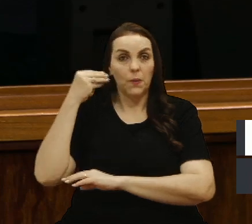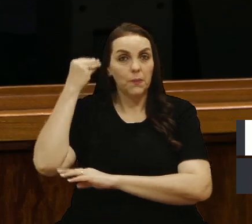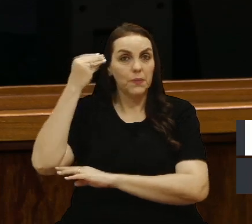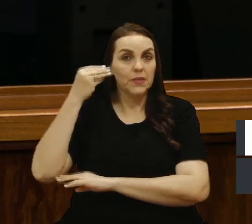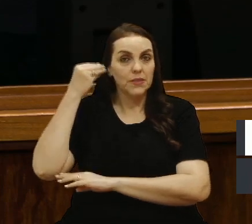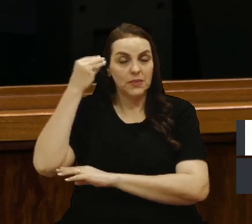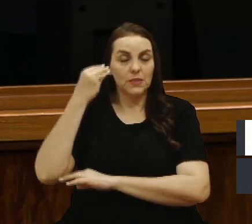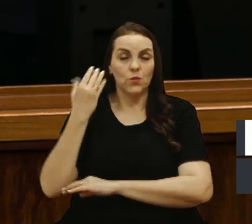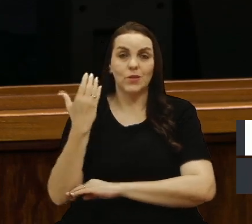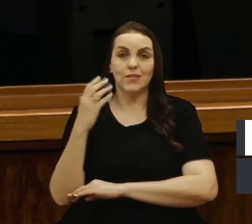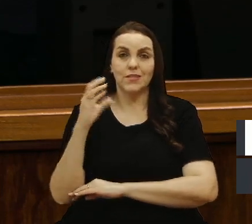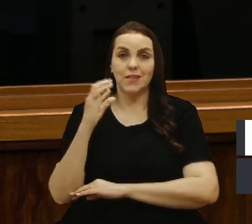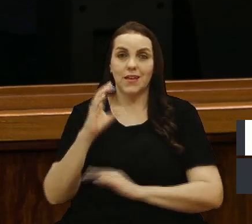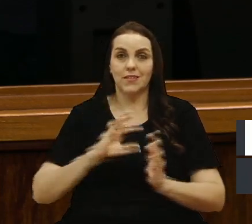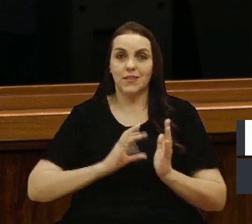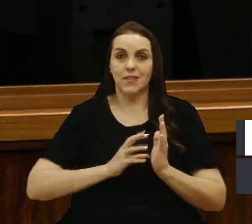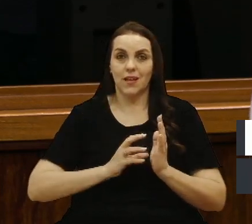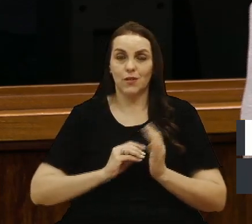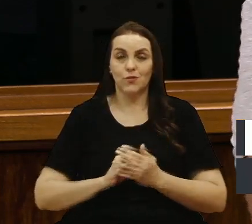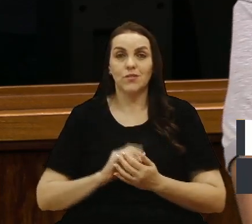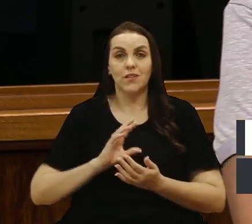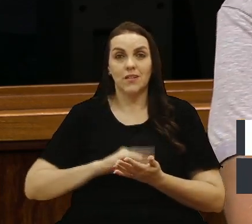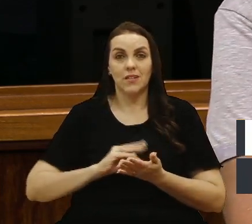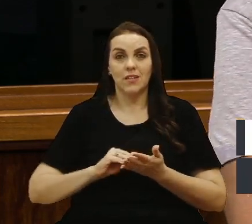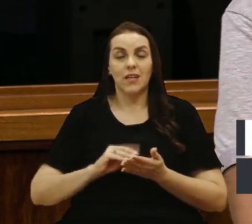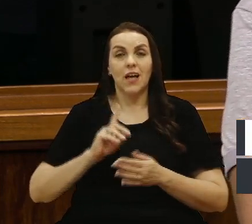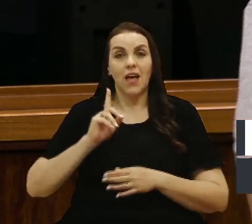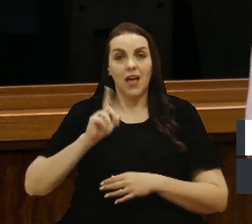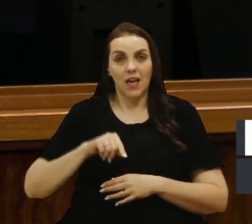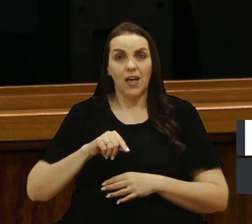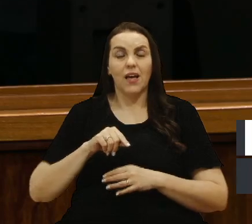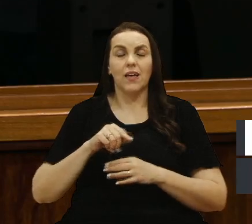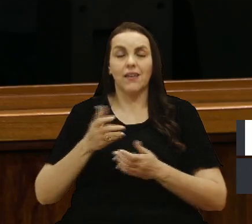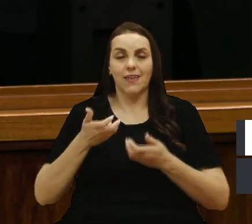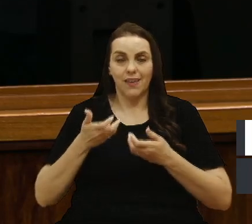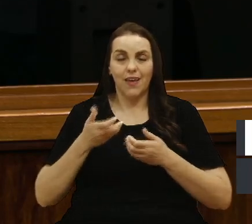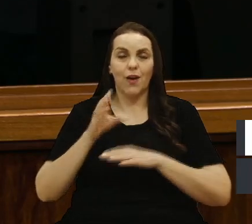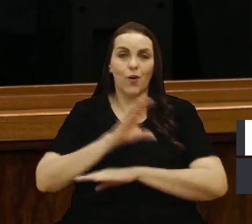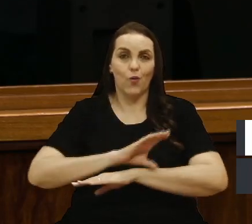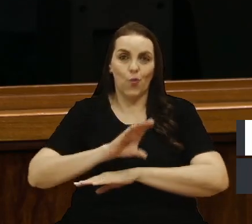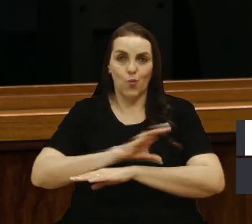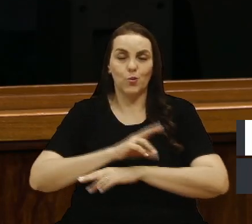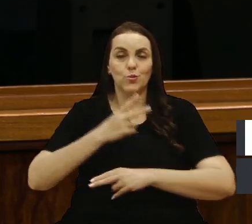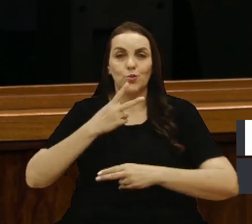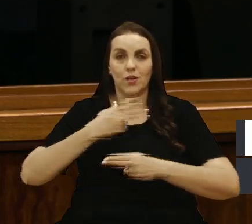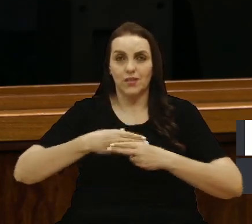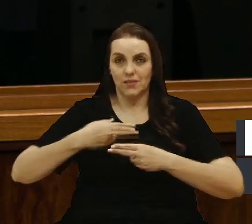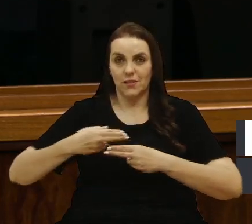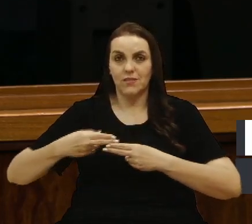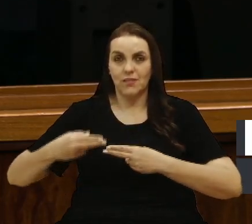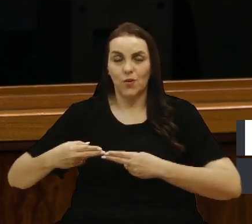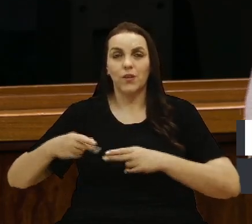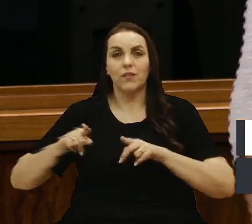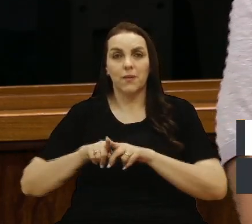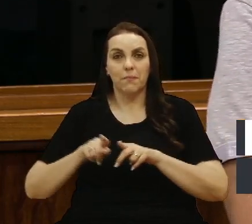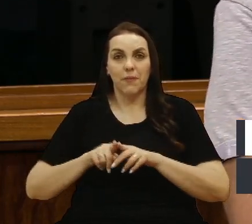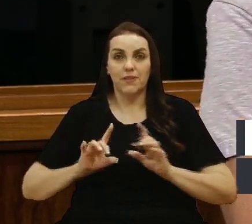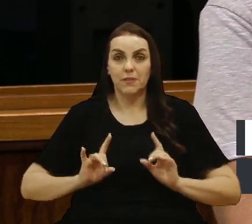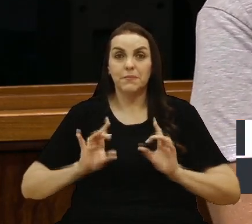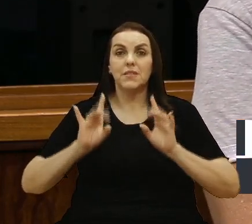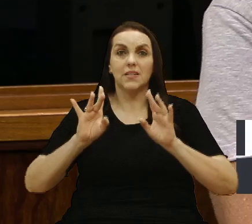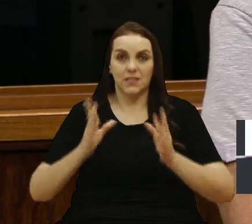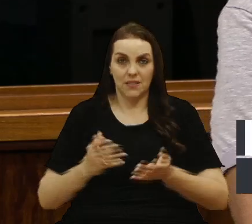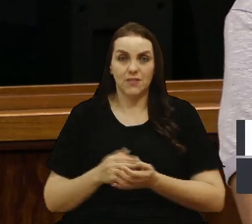de dados, a URGS quer fazer cursos de extensão e também de especialização. E